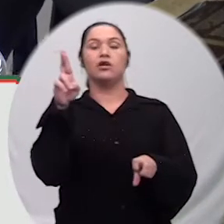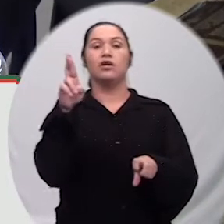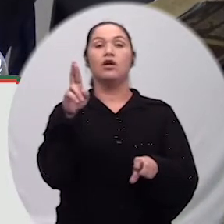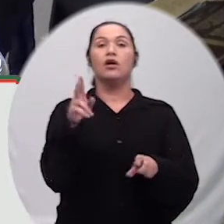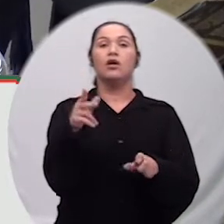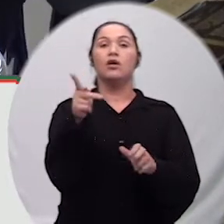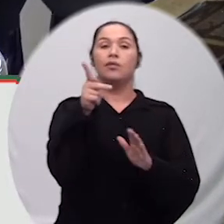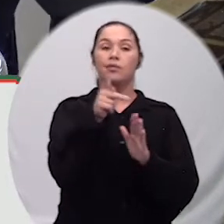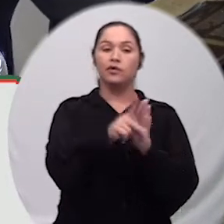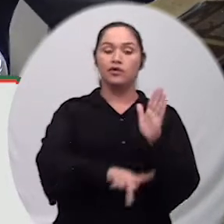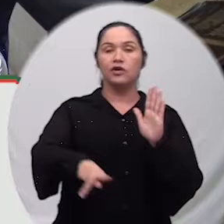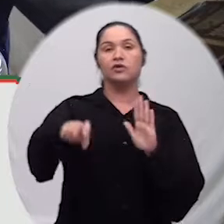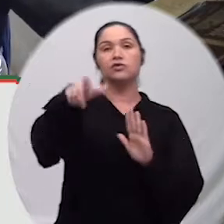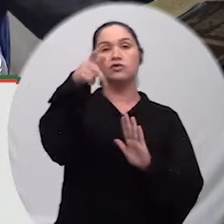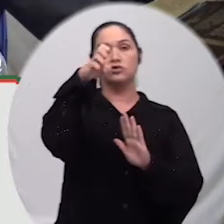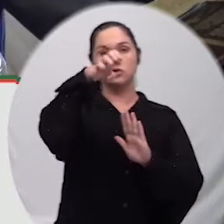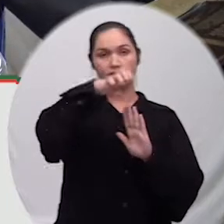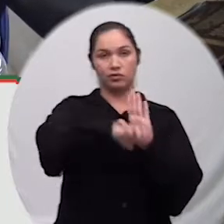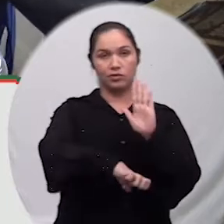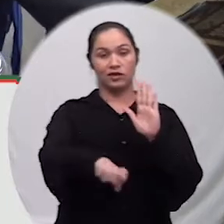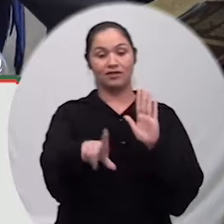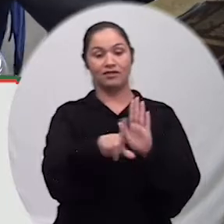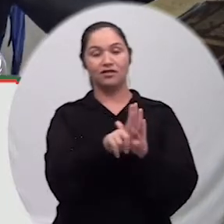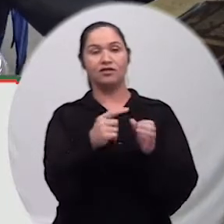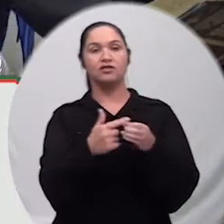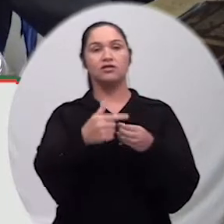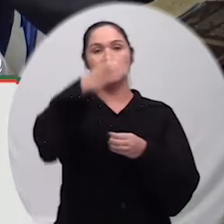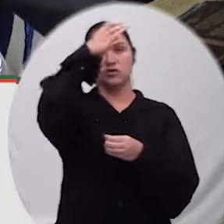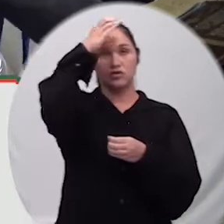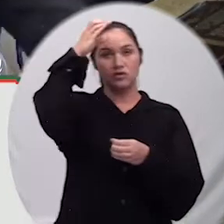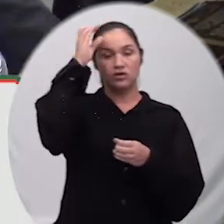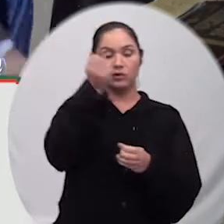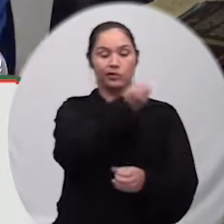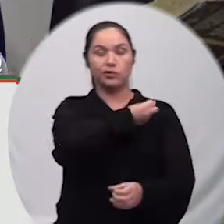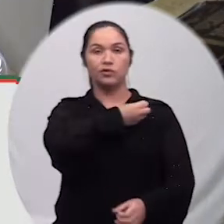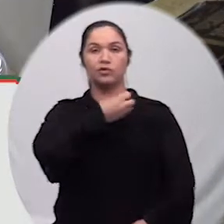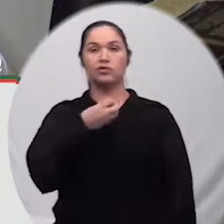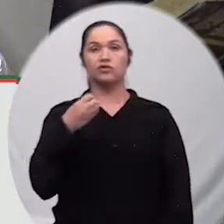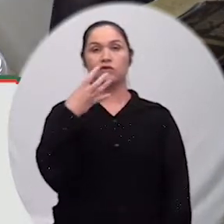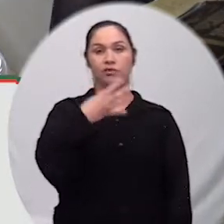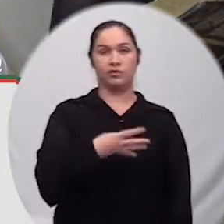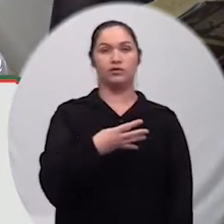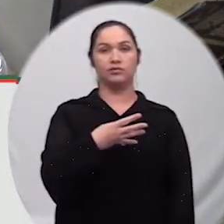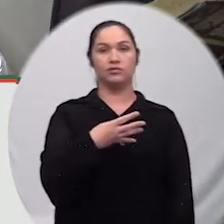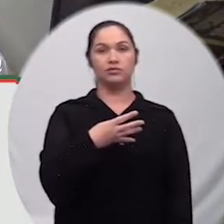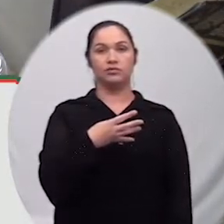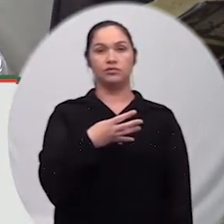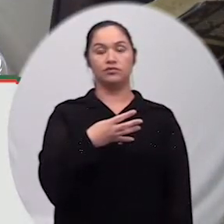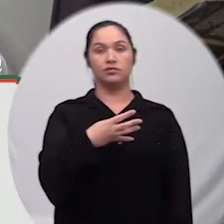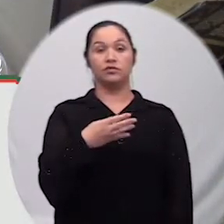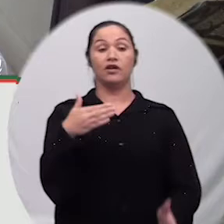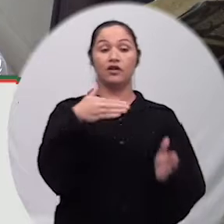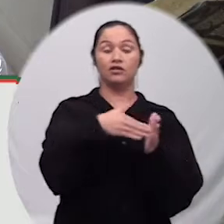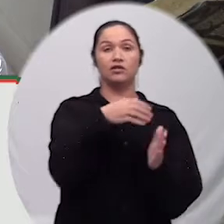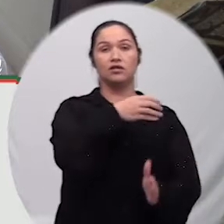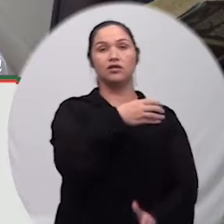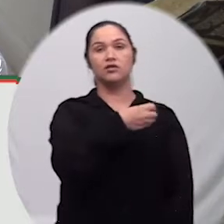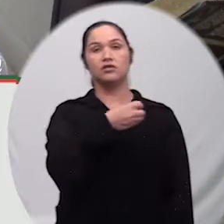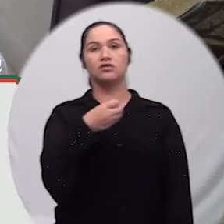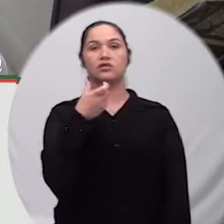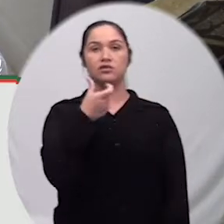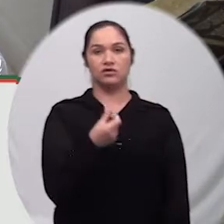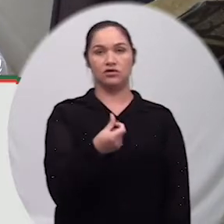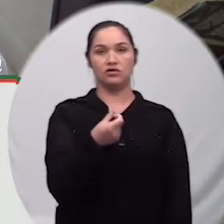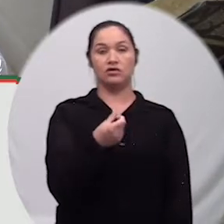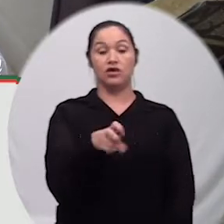Projetos de emenda à lei orgânica número PLs 004/18 a